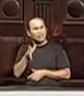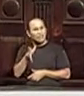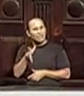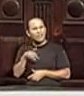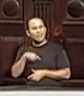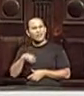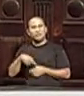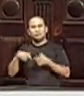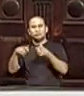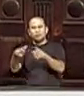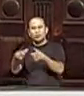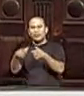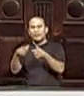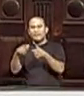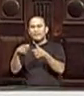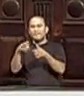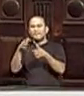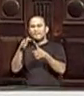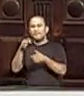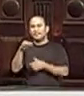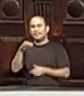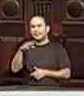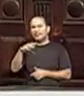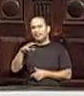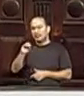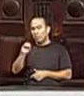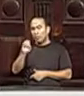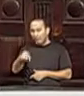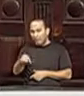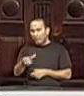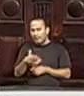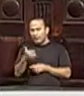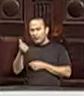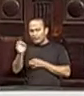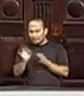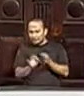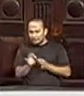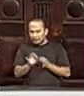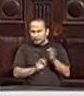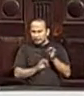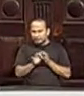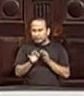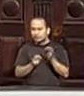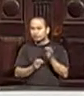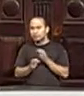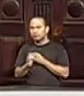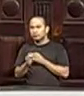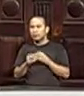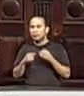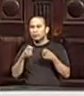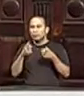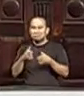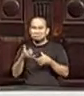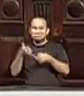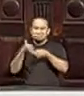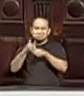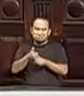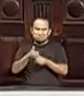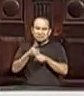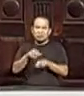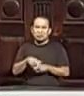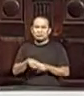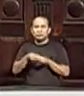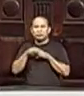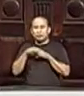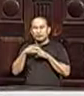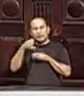outras unidades da Federação é uma legislação para melhorar o controle no abastecimento no posto de combustível, para